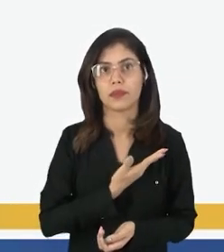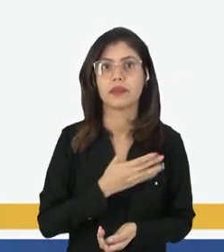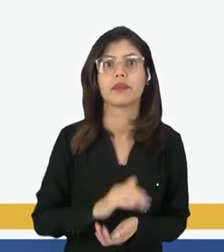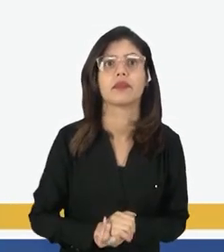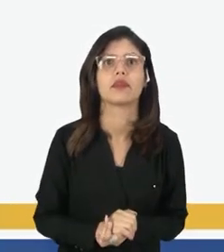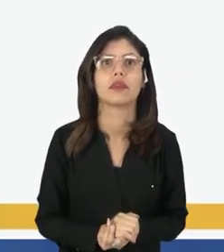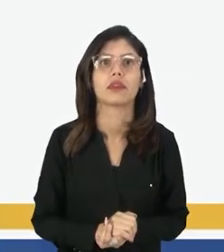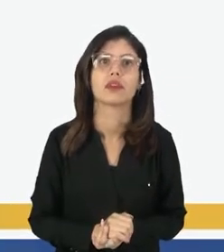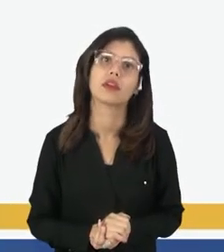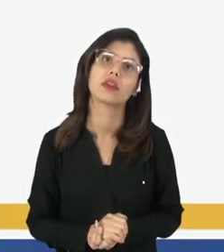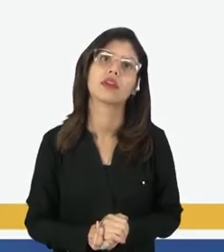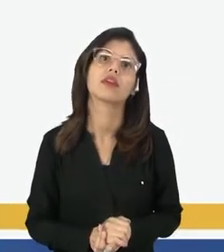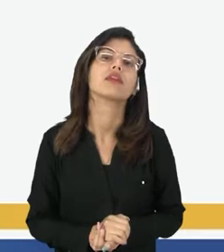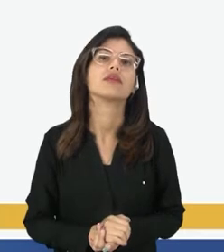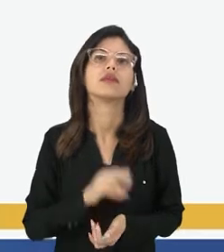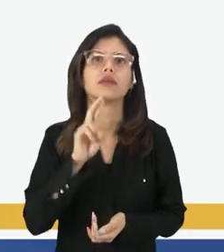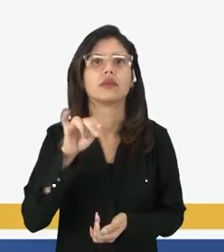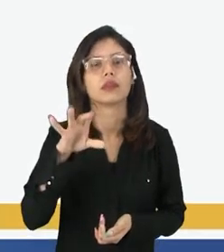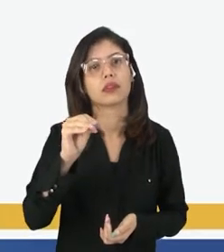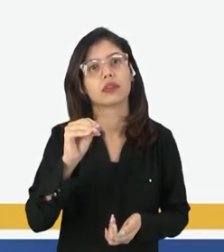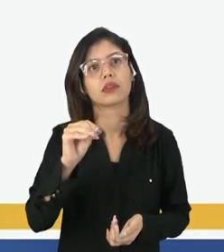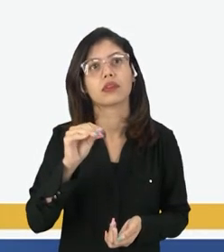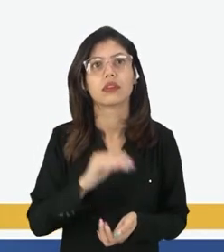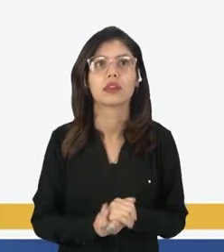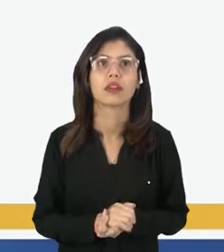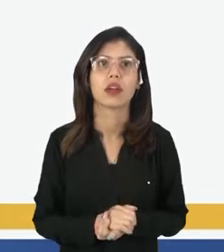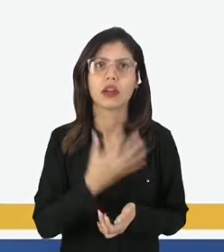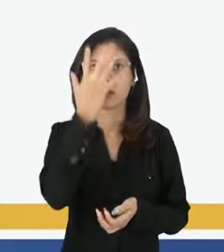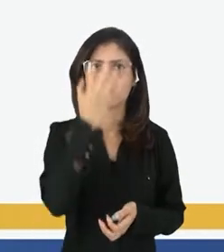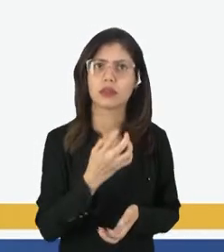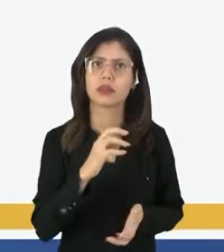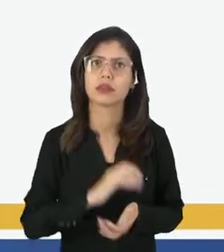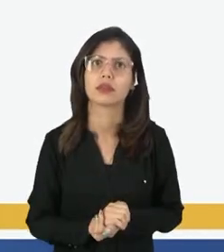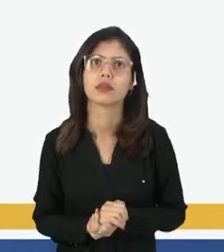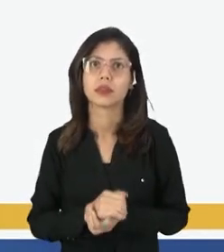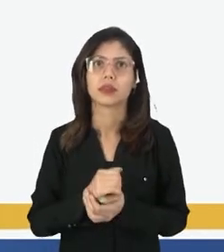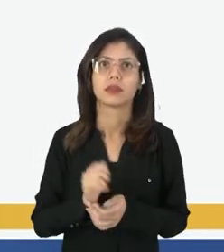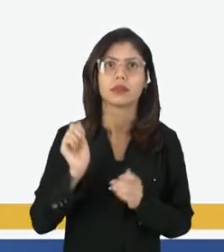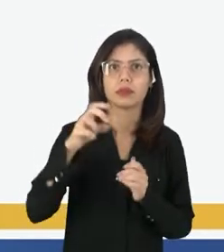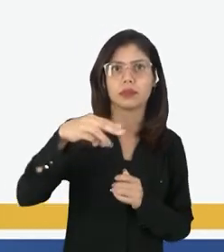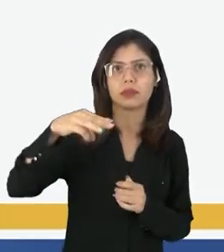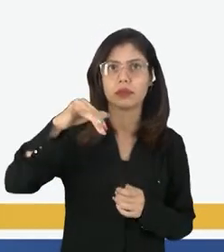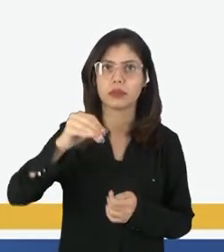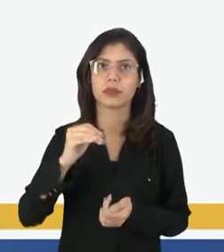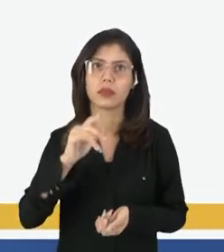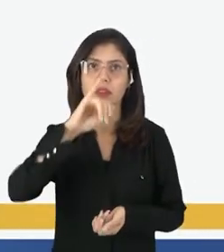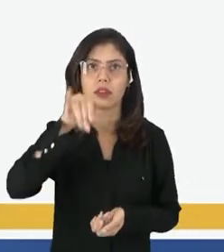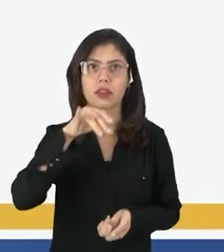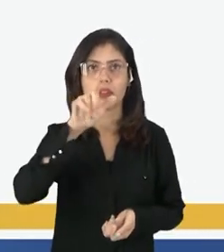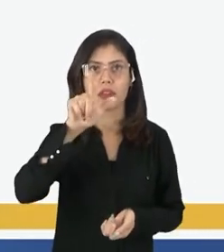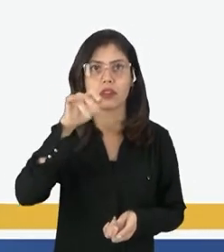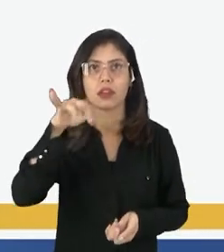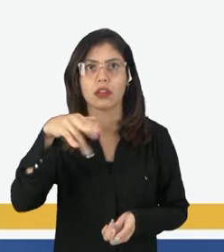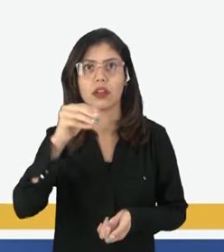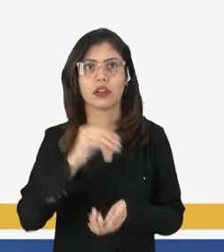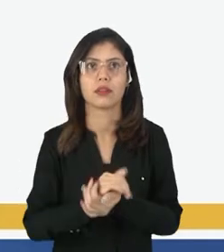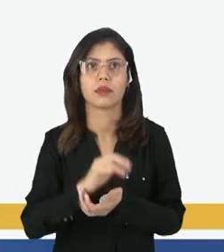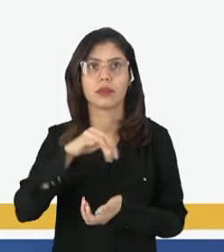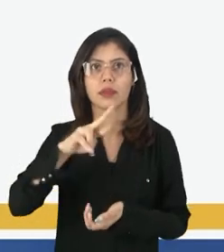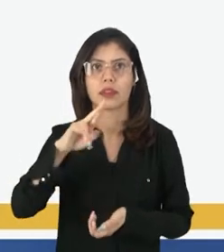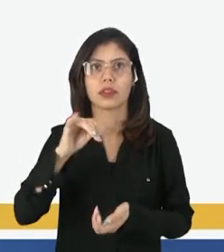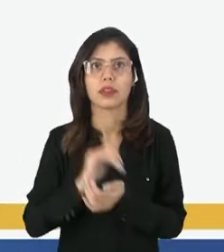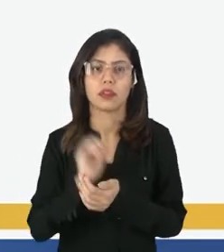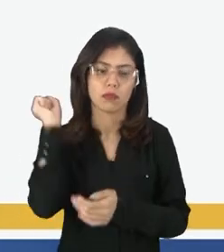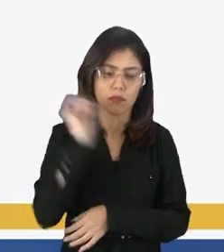era seu amigo né o urubu estava com raiva e disse eu vou jogar no Lajedo seu